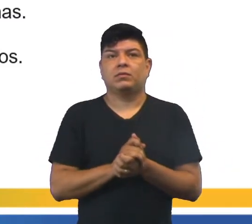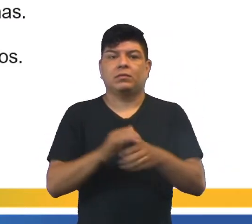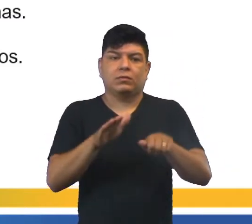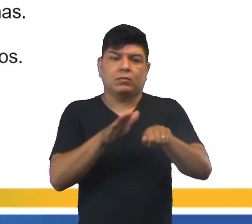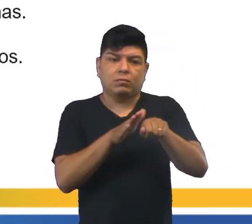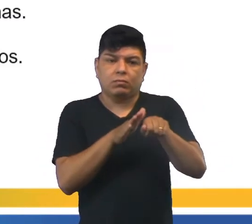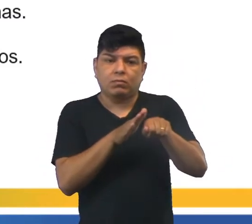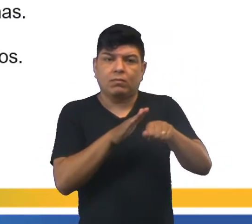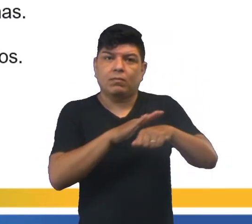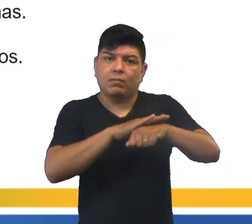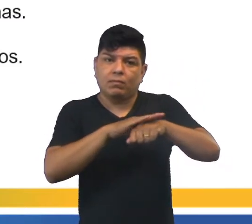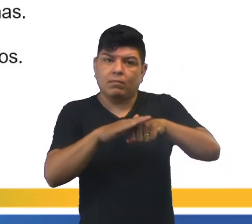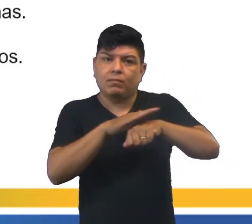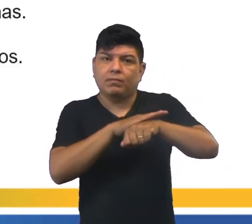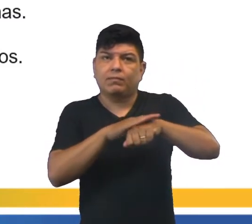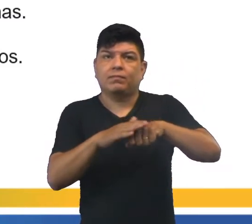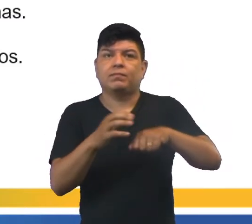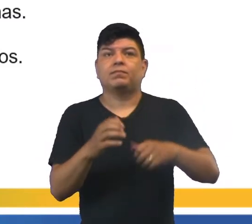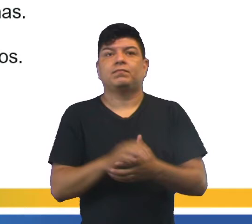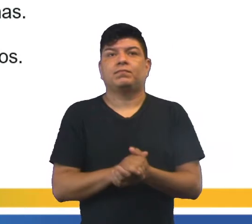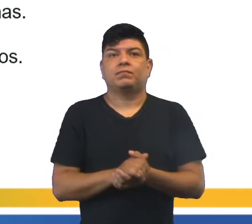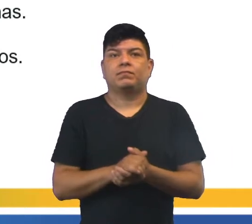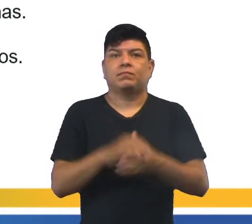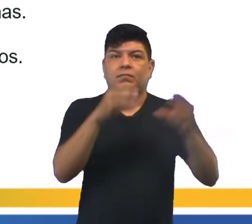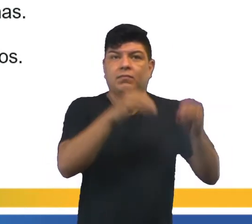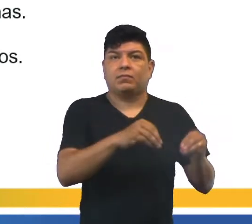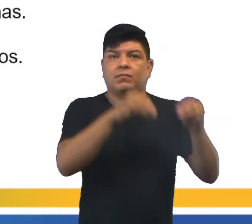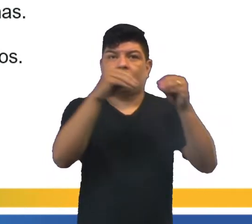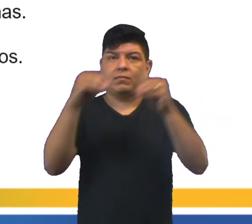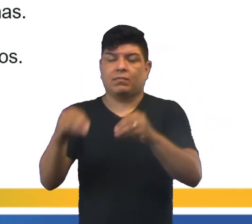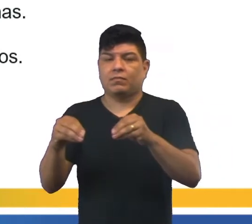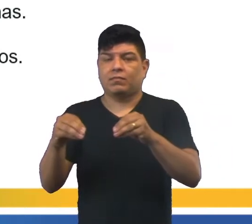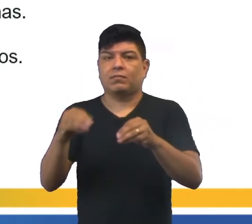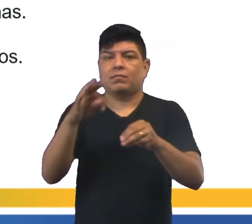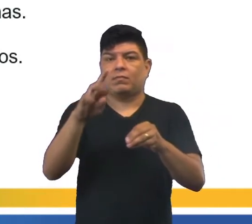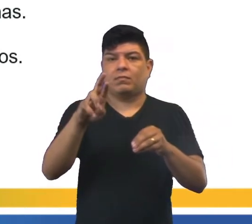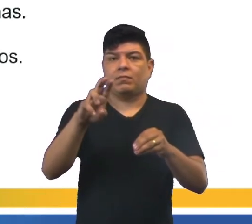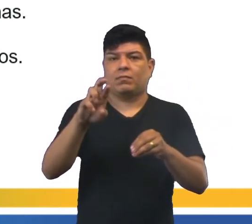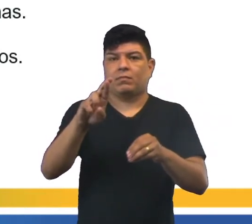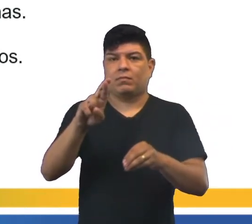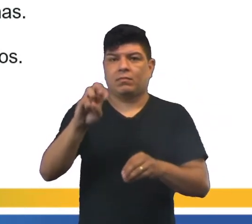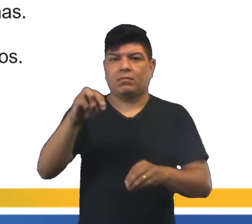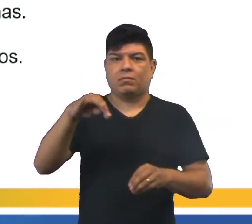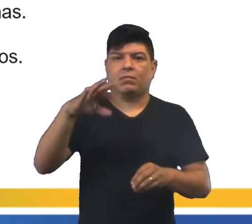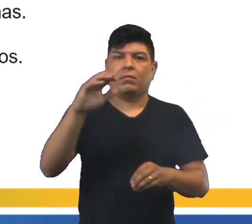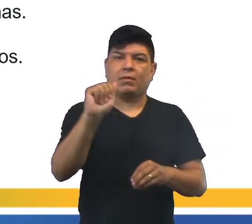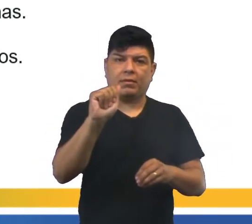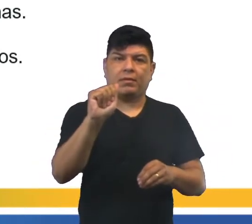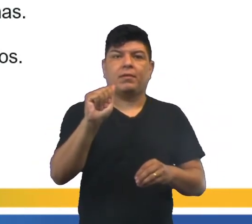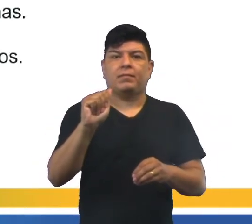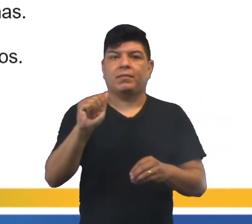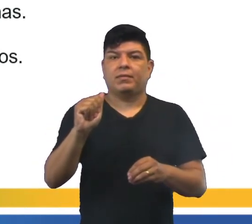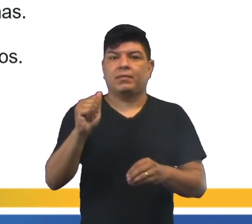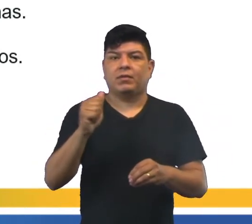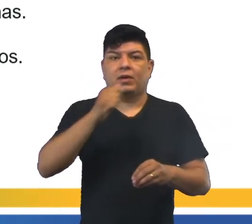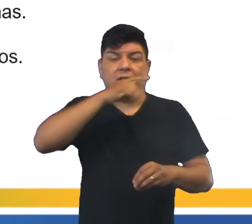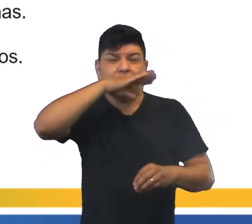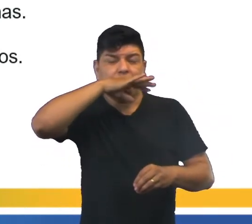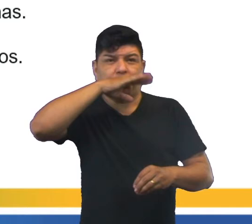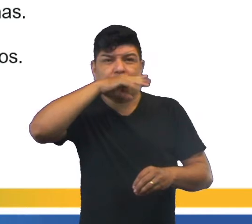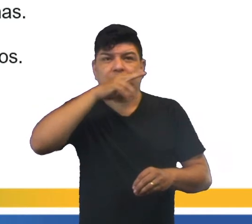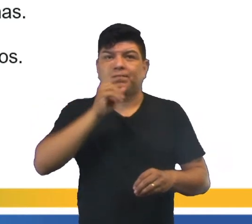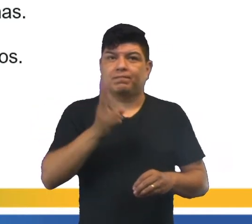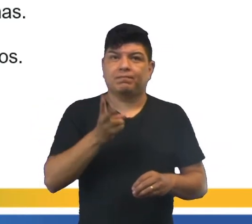polidos, alta condutividade térmica, eles aquecem com facilidade e possuem alta